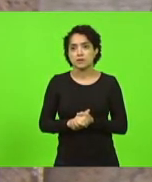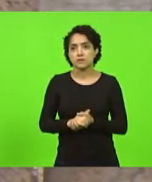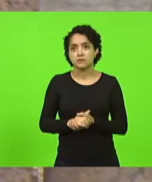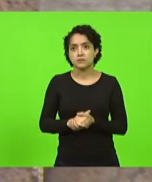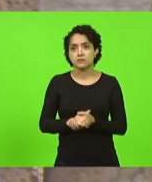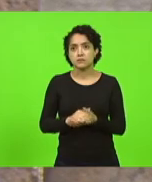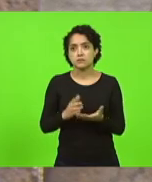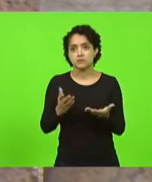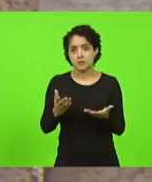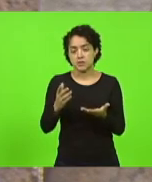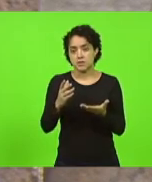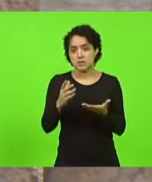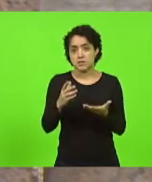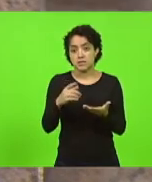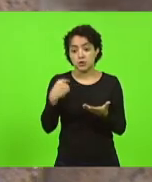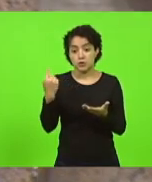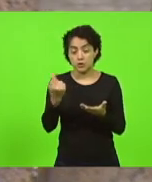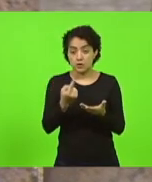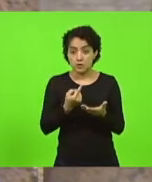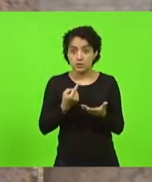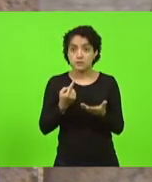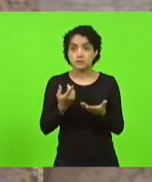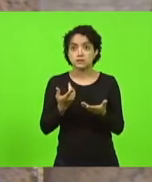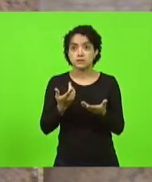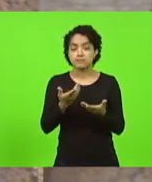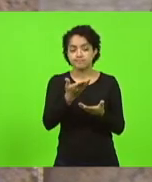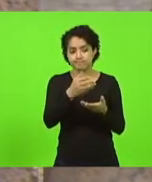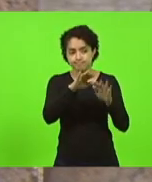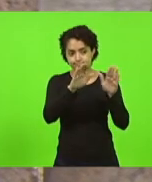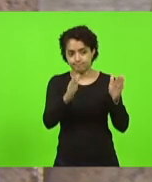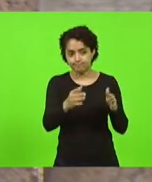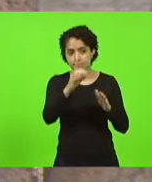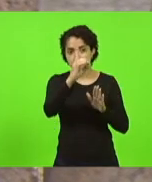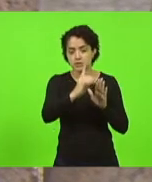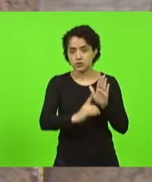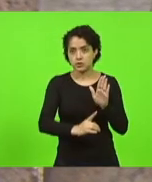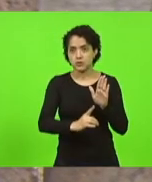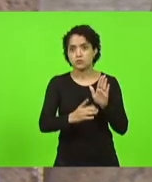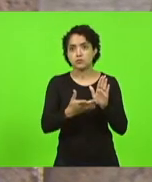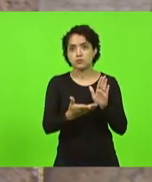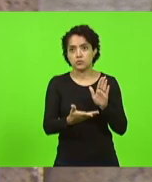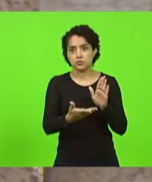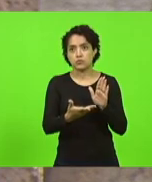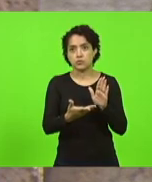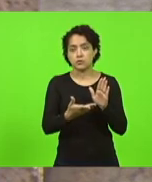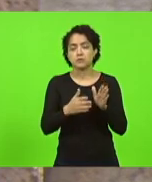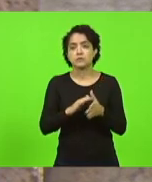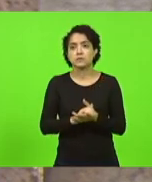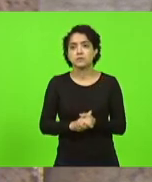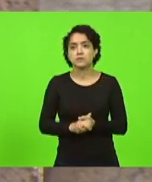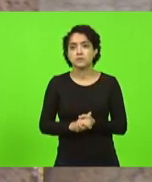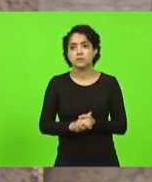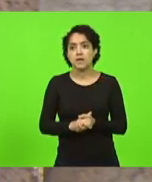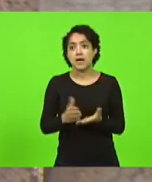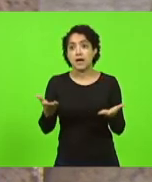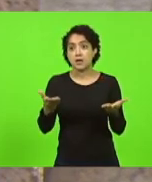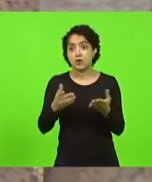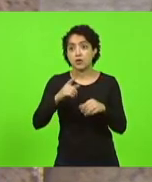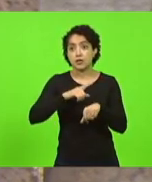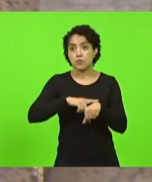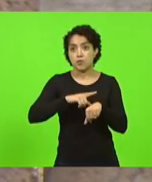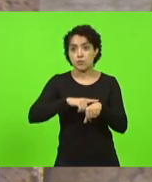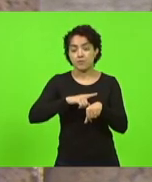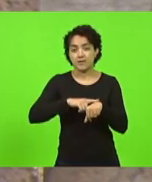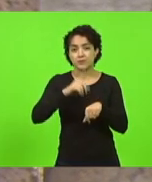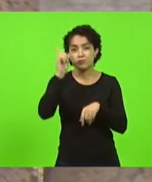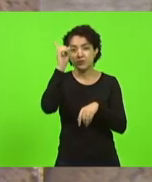Ada, senhoras e senhores deputados, a mesa que aqui está dirigindo os trabalhos, é um momento negro que